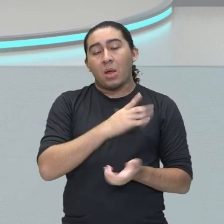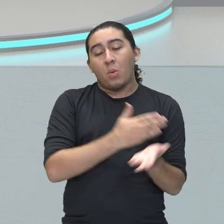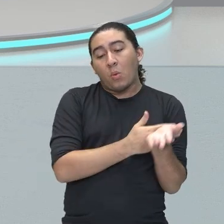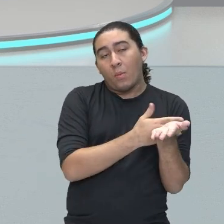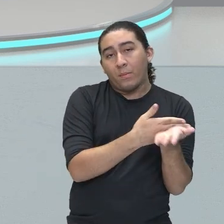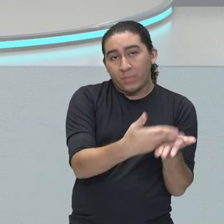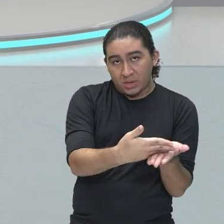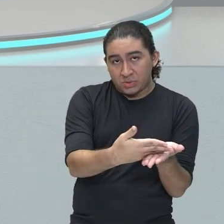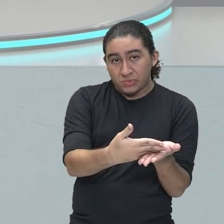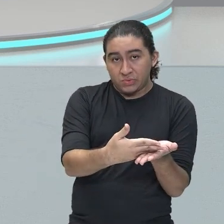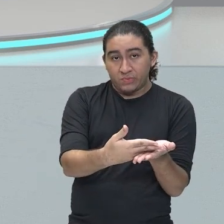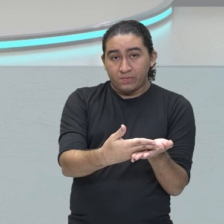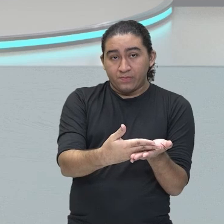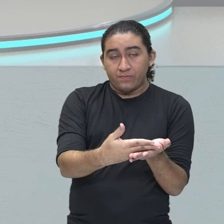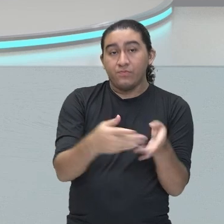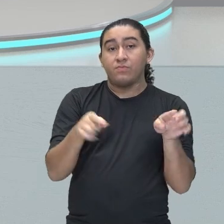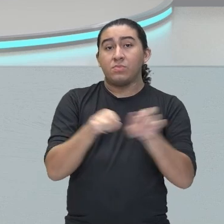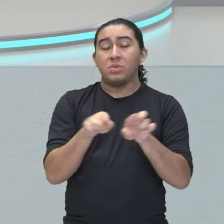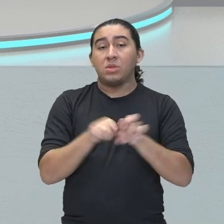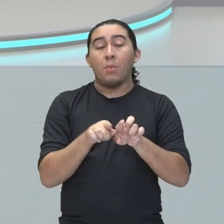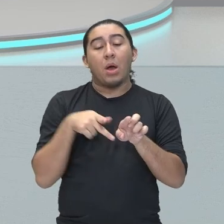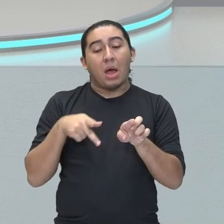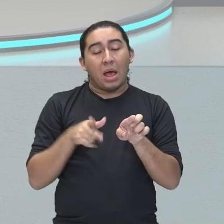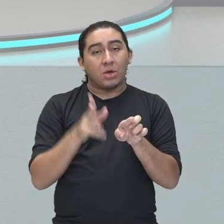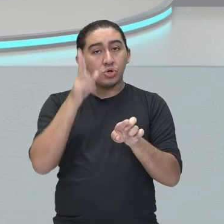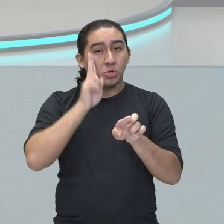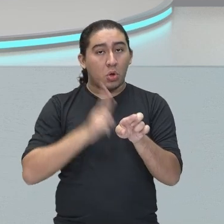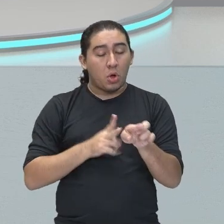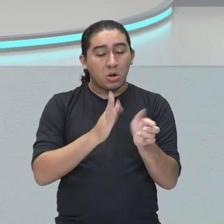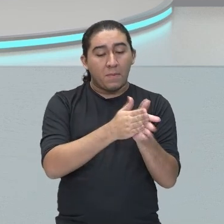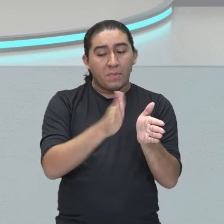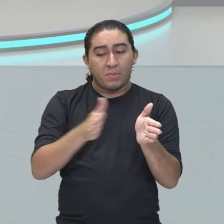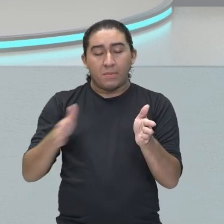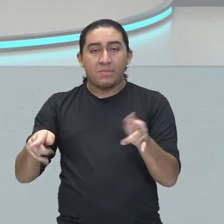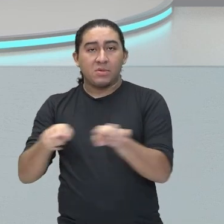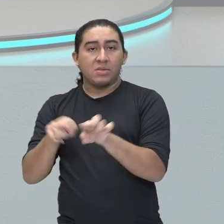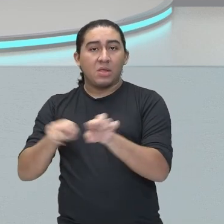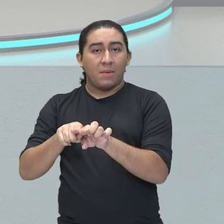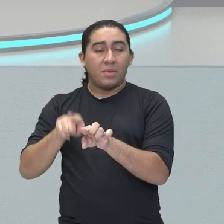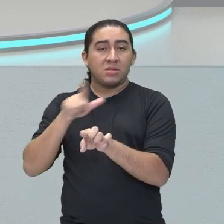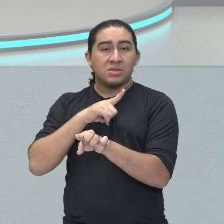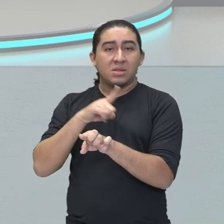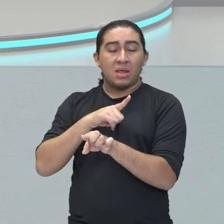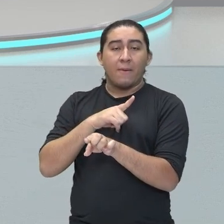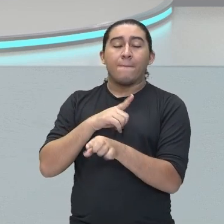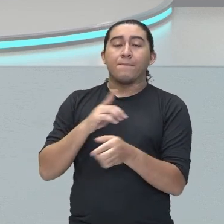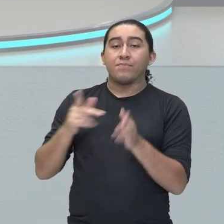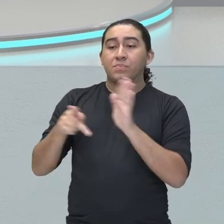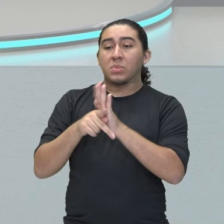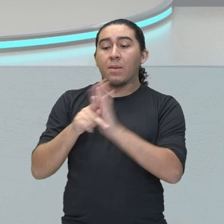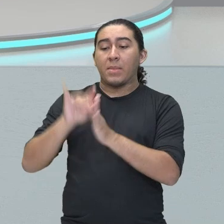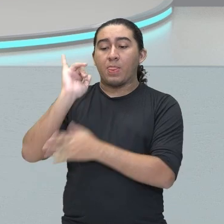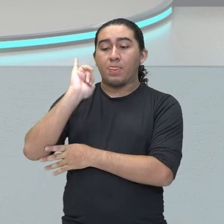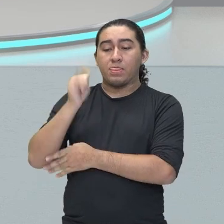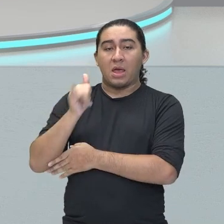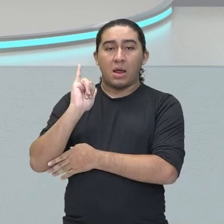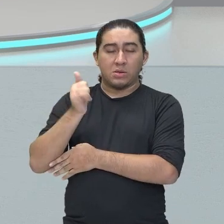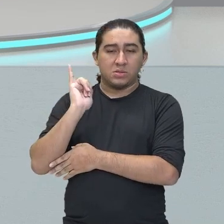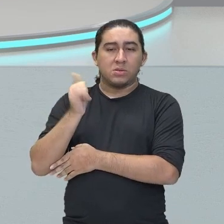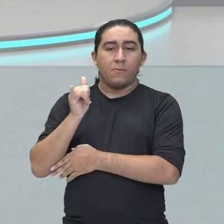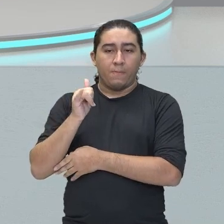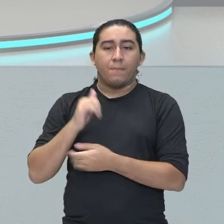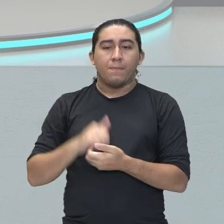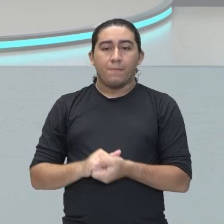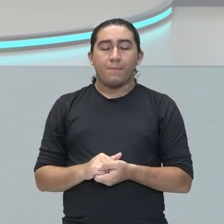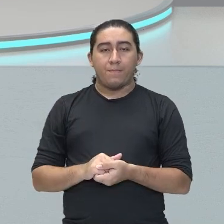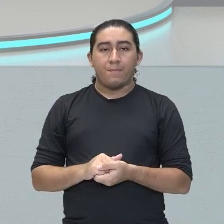proposição, a invocação, a dedicatória. Aí vem a narração, que seria, num texto outro